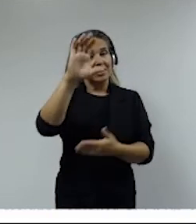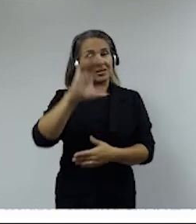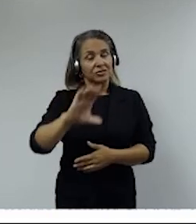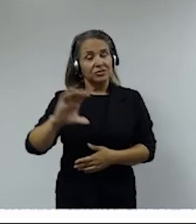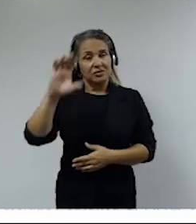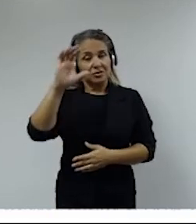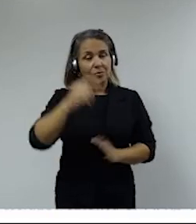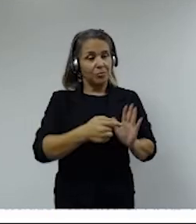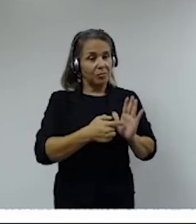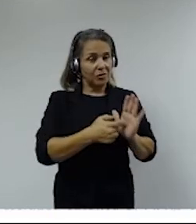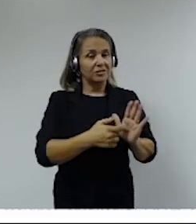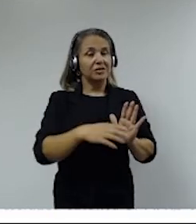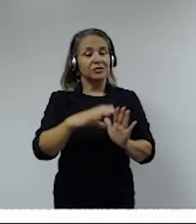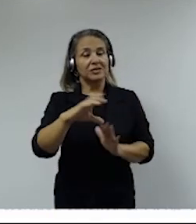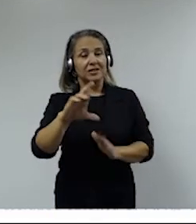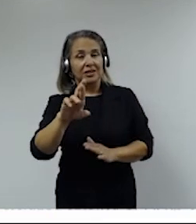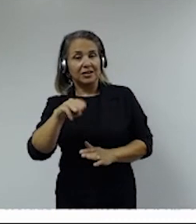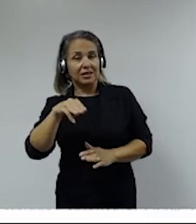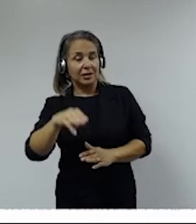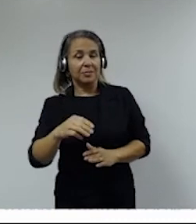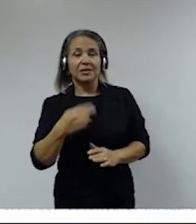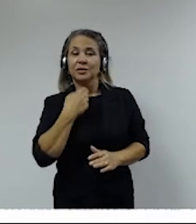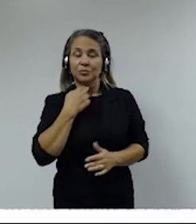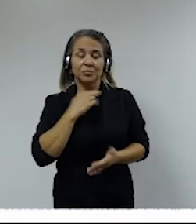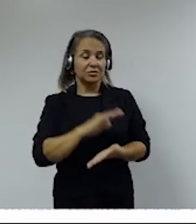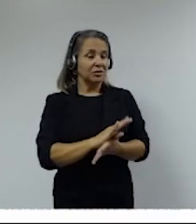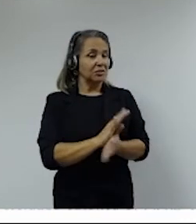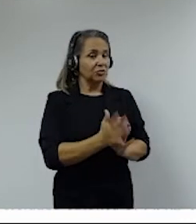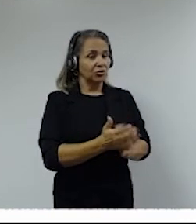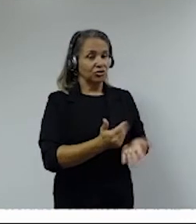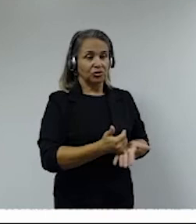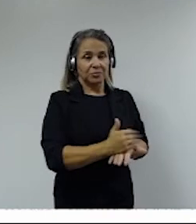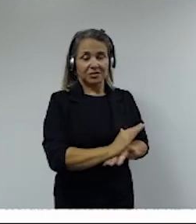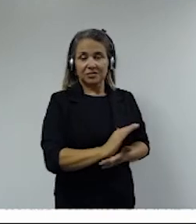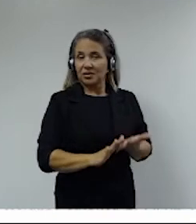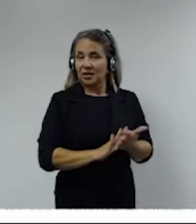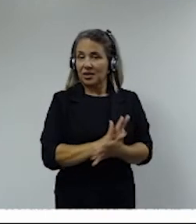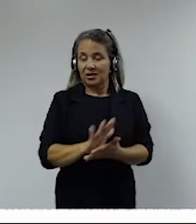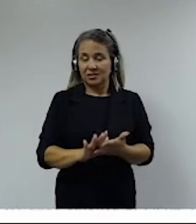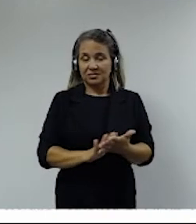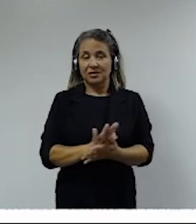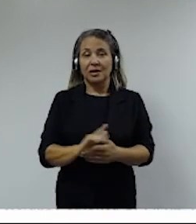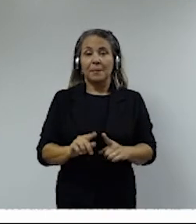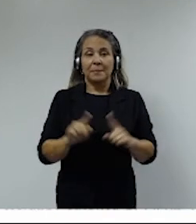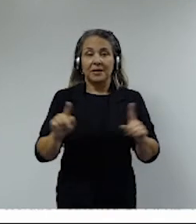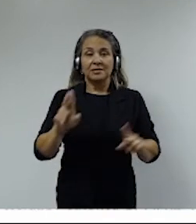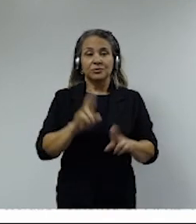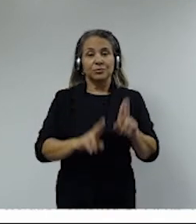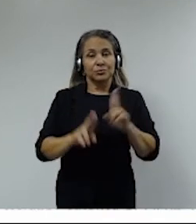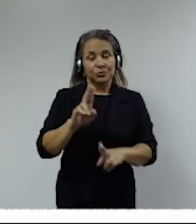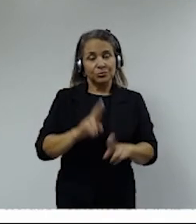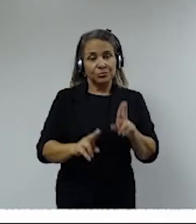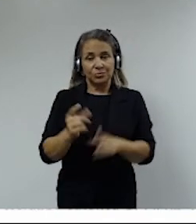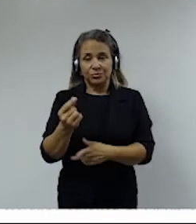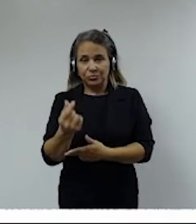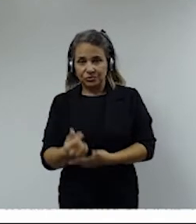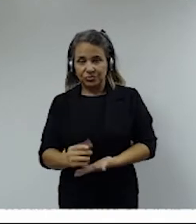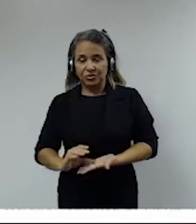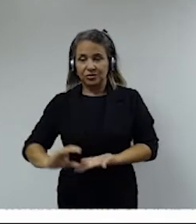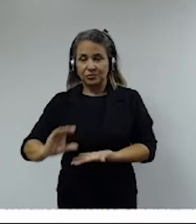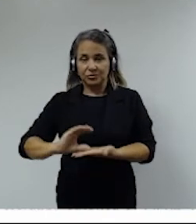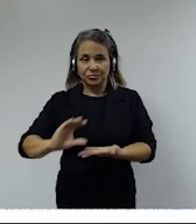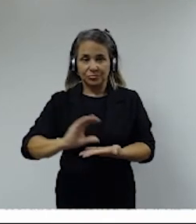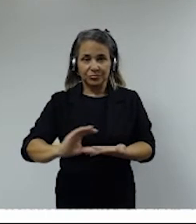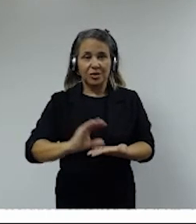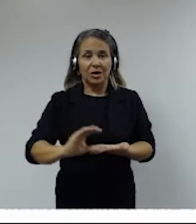deixa explícito que não deve haver nenhum tipo de discriminação. A tomada decisória em circunstância de escassez de recurso, no exemplo de leito ou